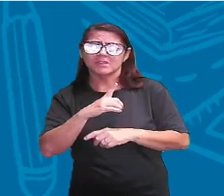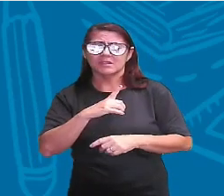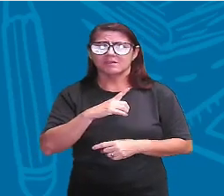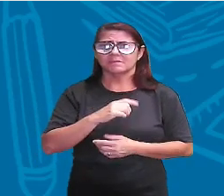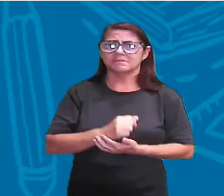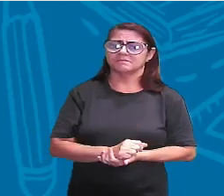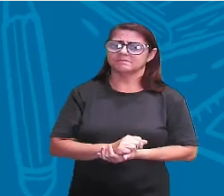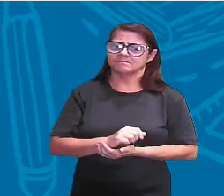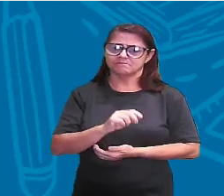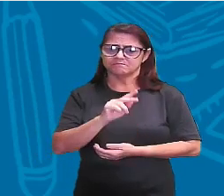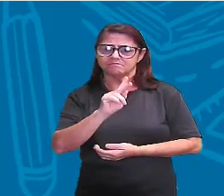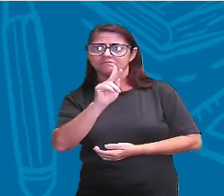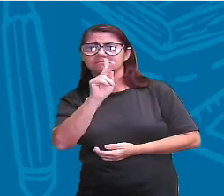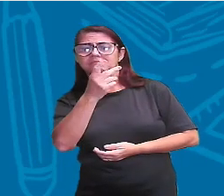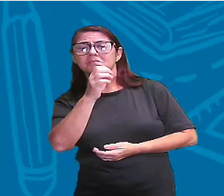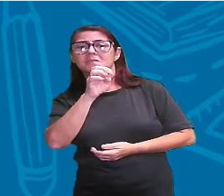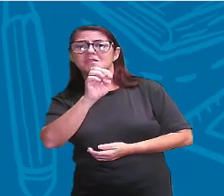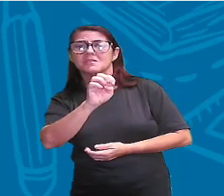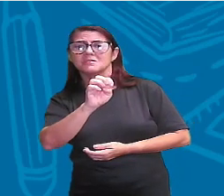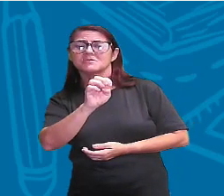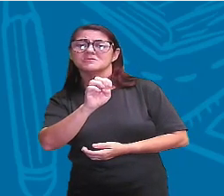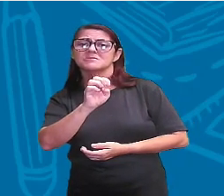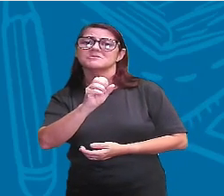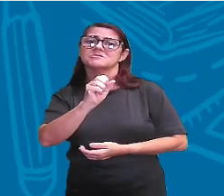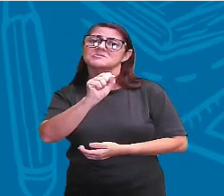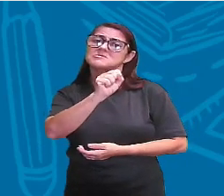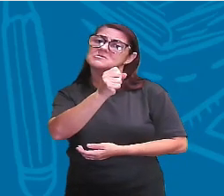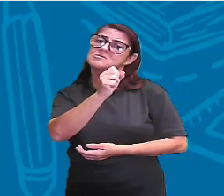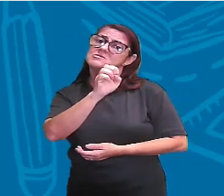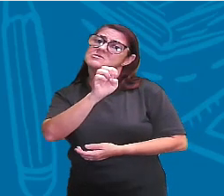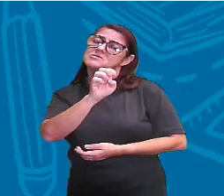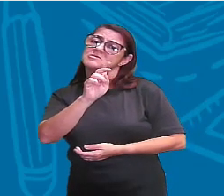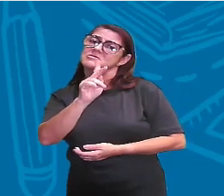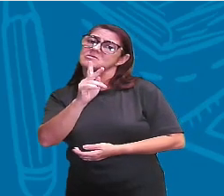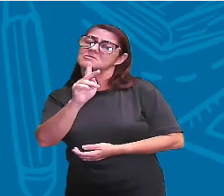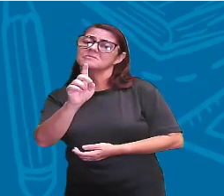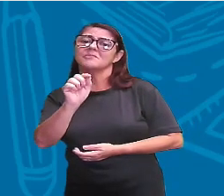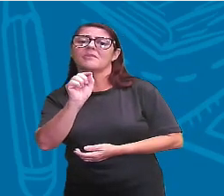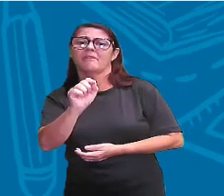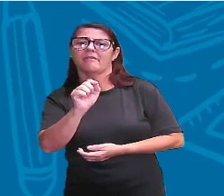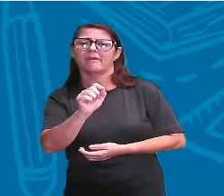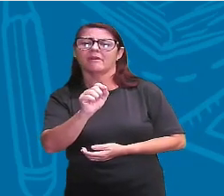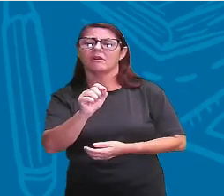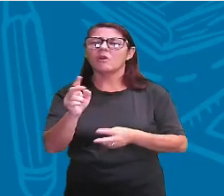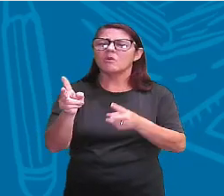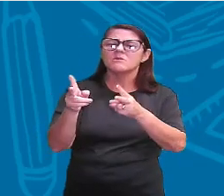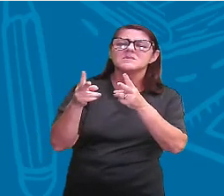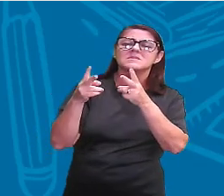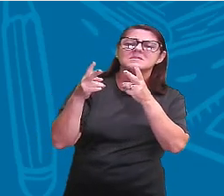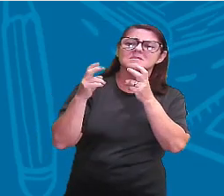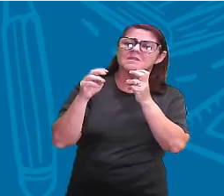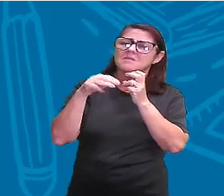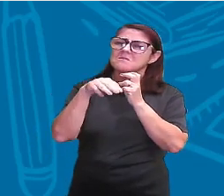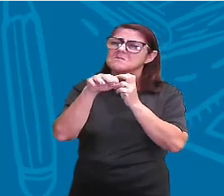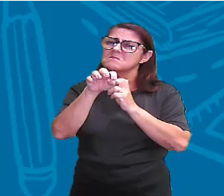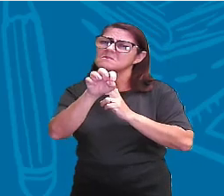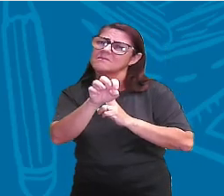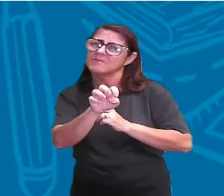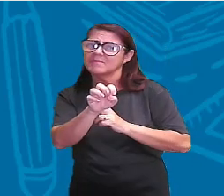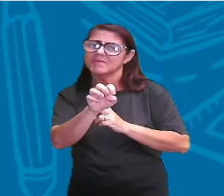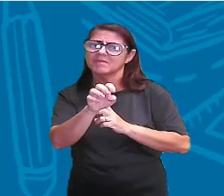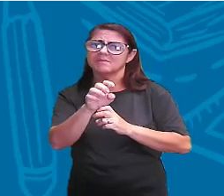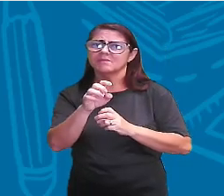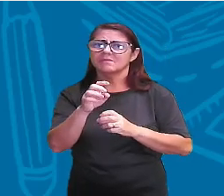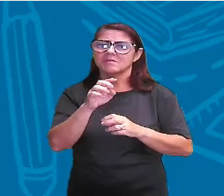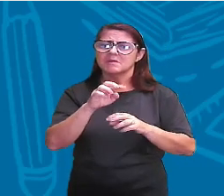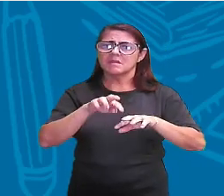she, apontado para quem? Para ela. Nós temos me. Observa que os pronomes pessoais, eles podem